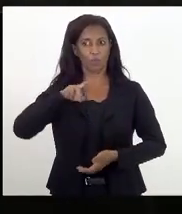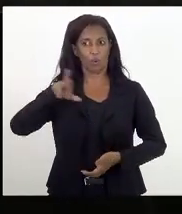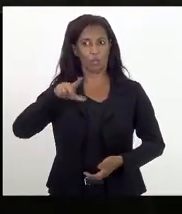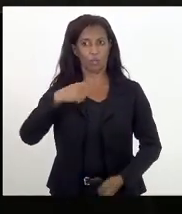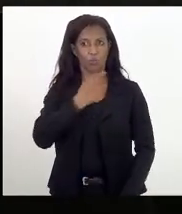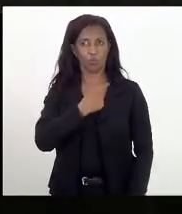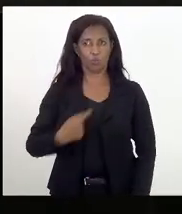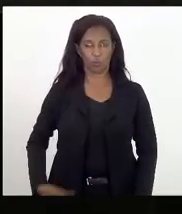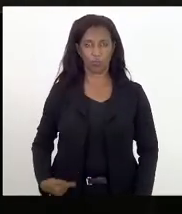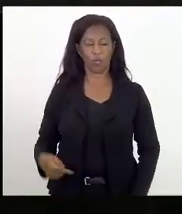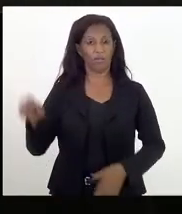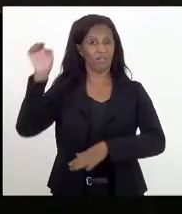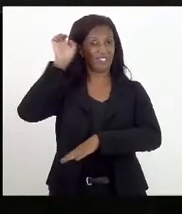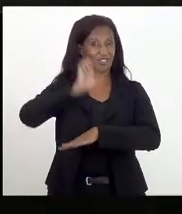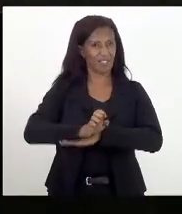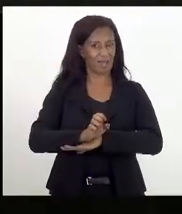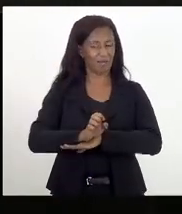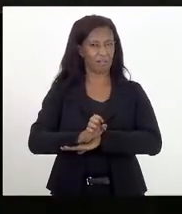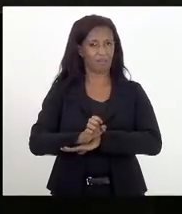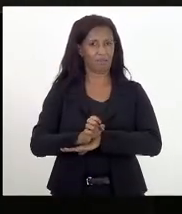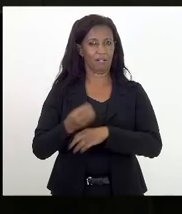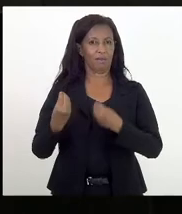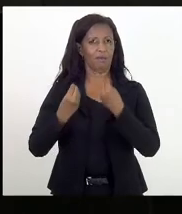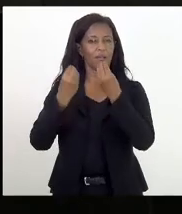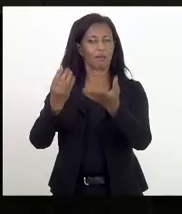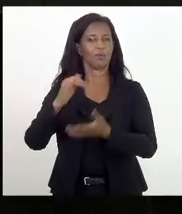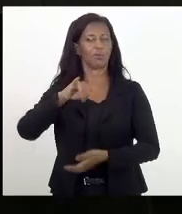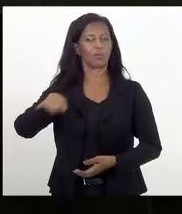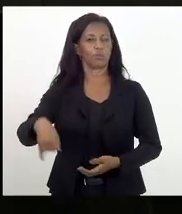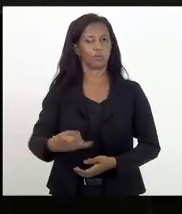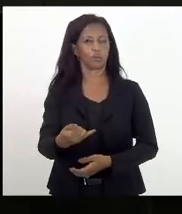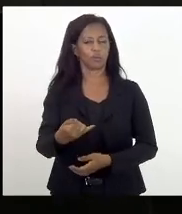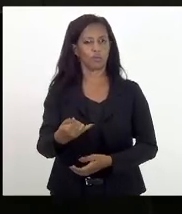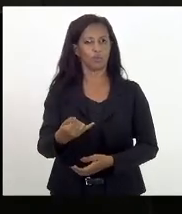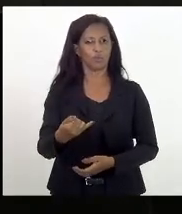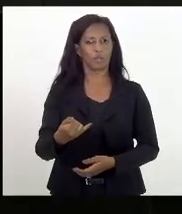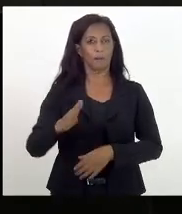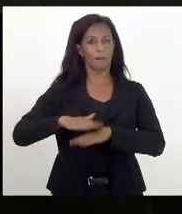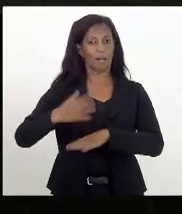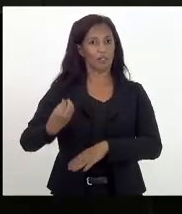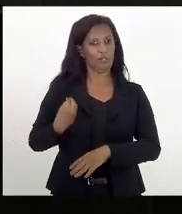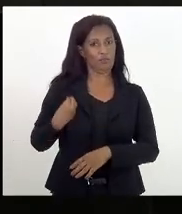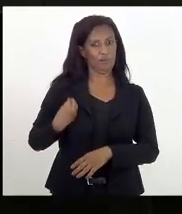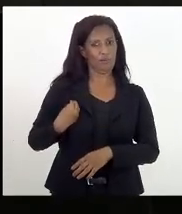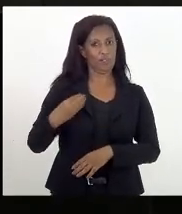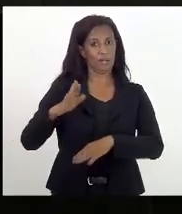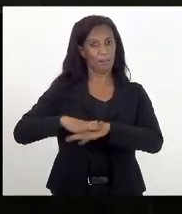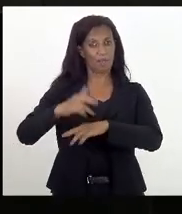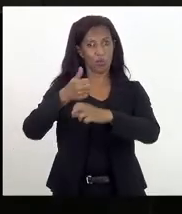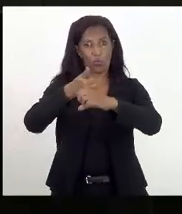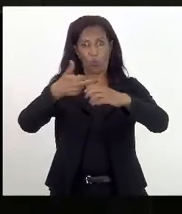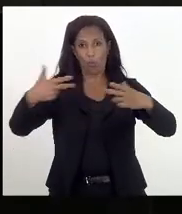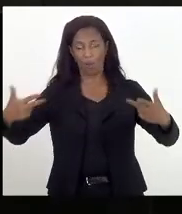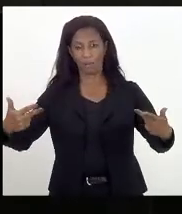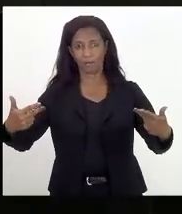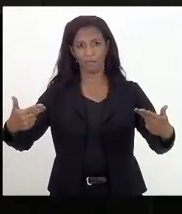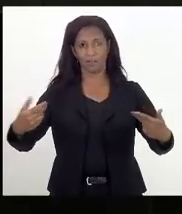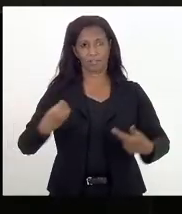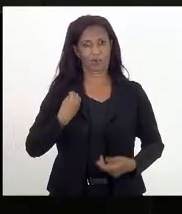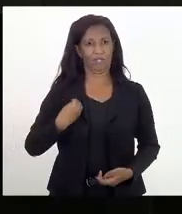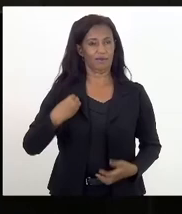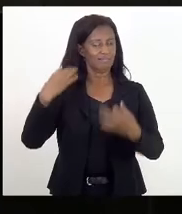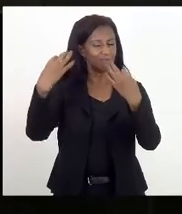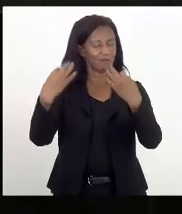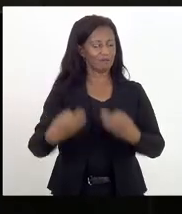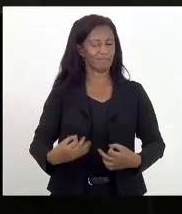só do governo é um parque do Estado dando um cidadão Fluminense mais vida a qualidade de vida e